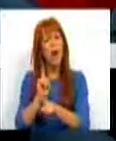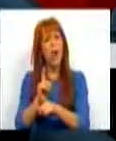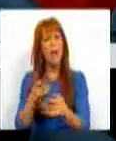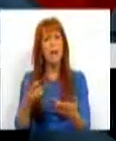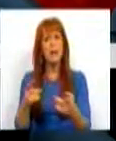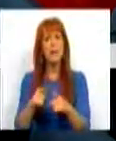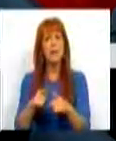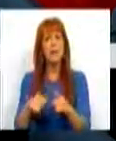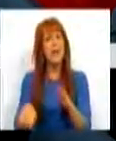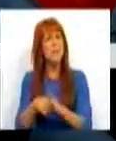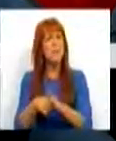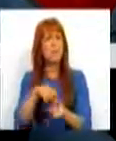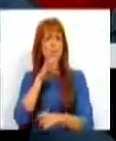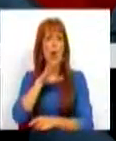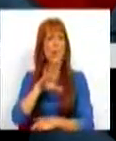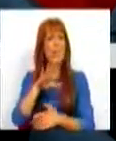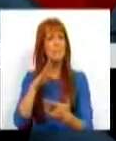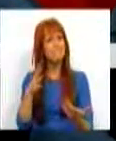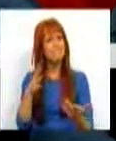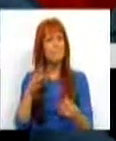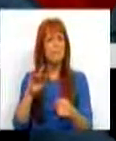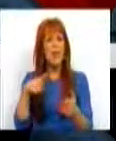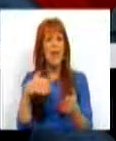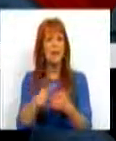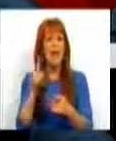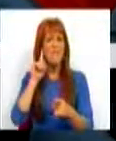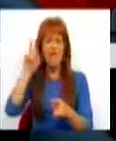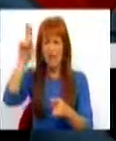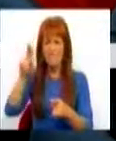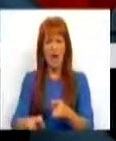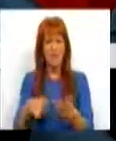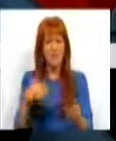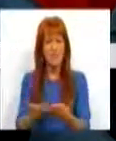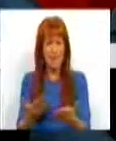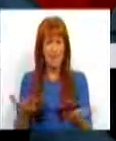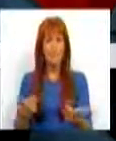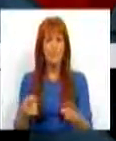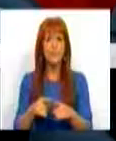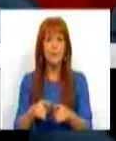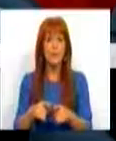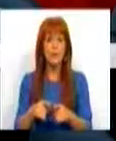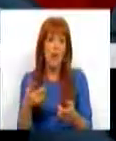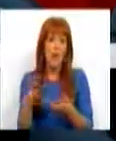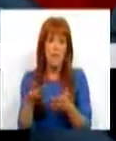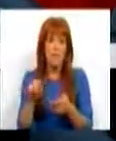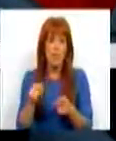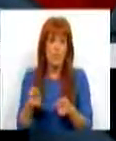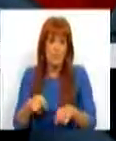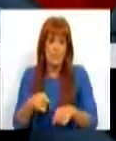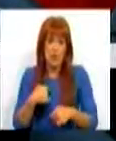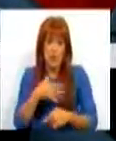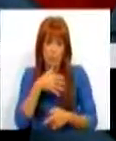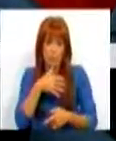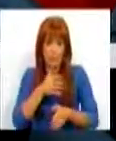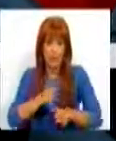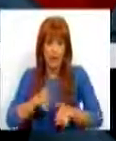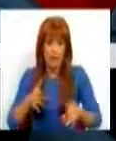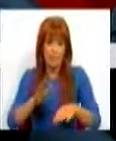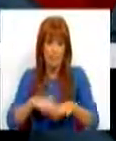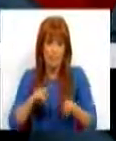os ativos de forma a maximizar o seu valor de alienação, aguardando-se pelo melhor momento da venda.